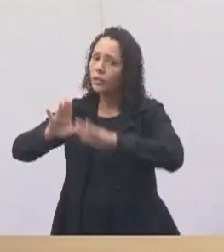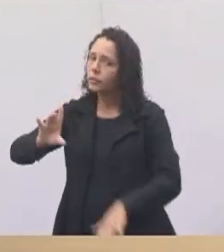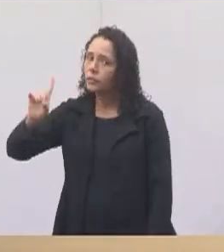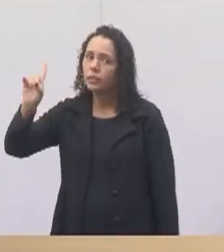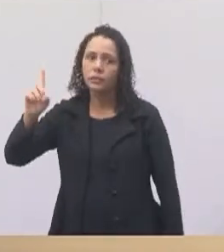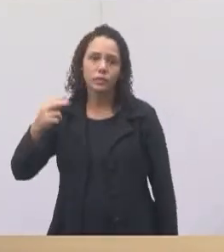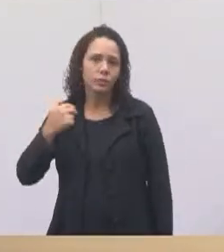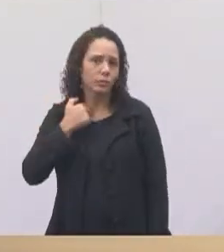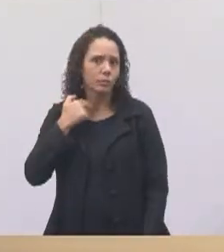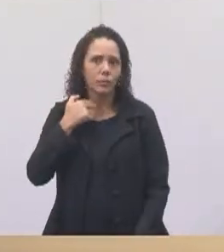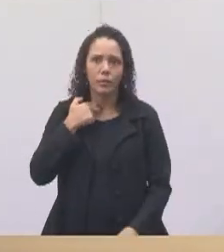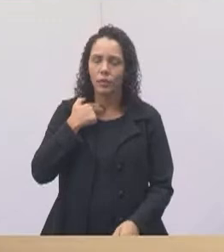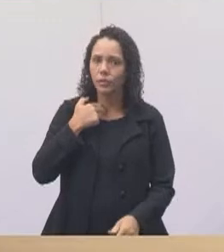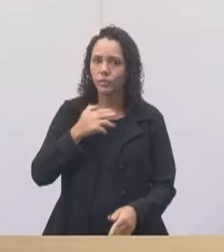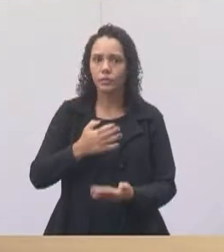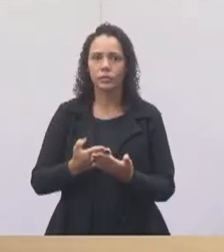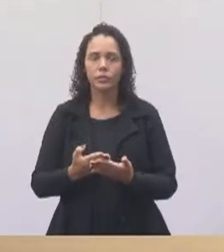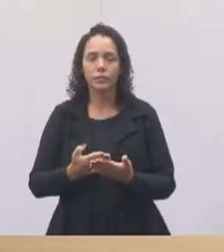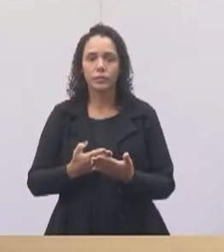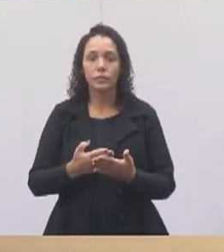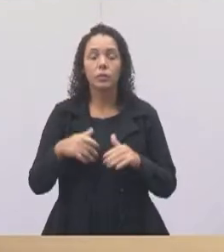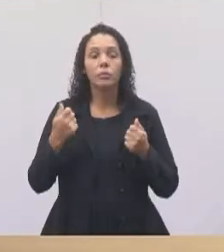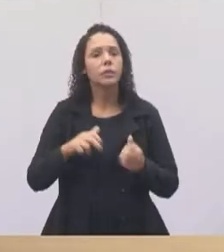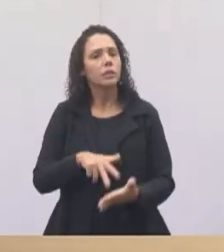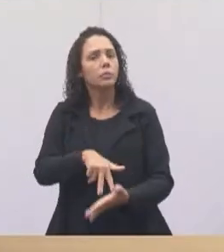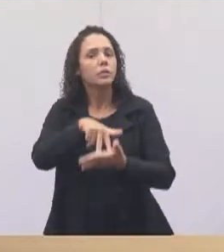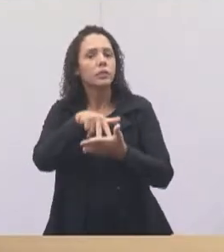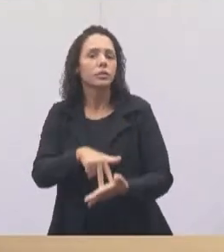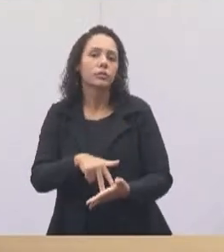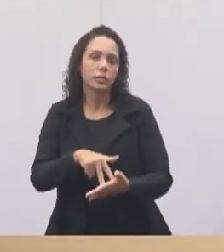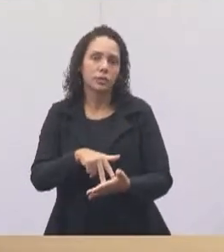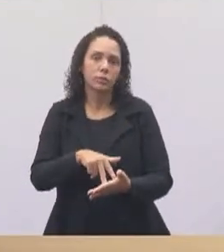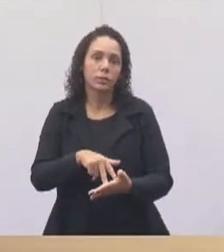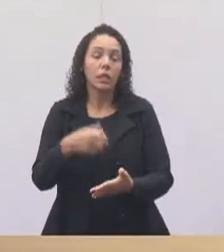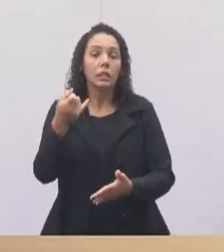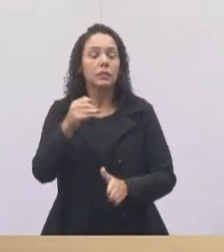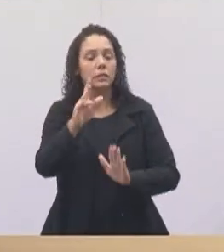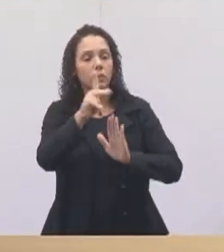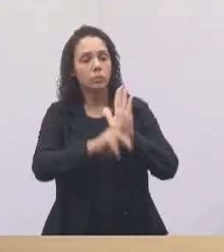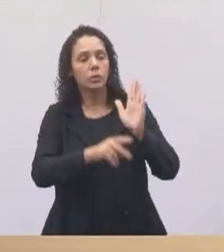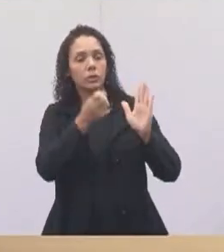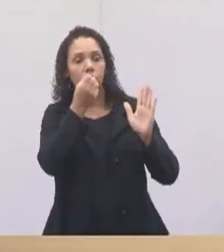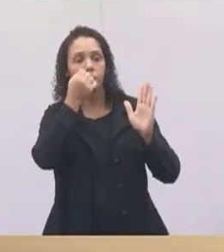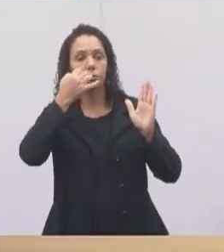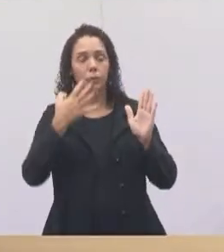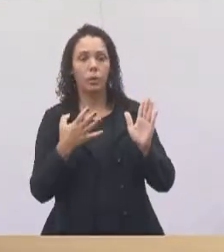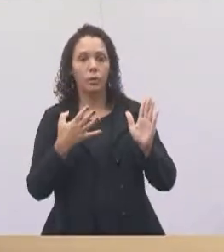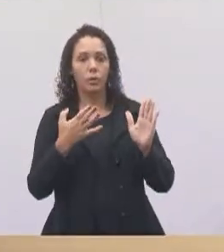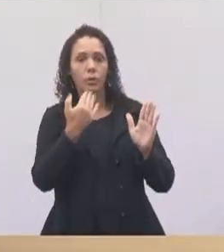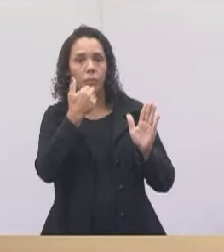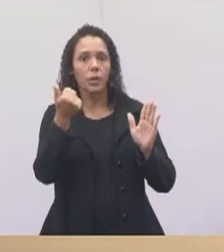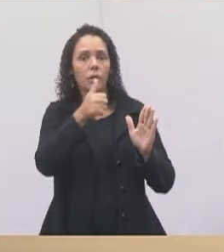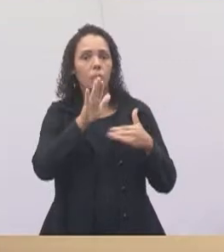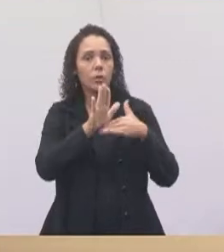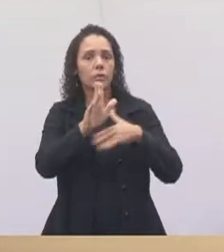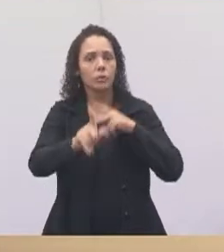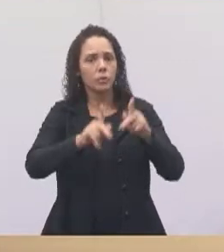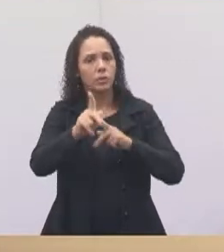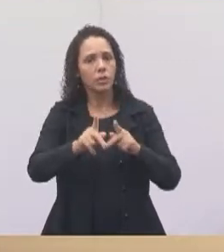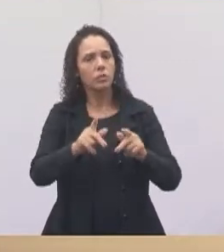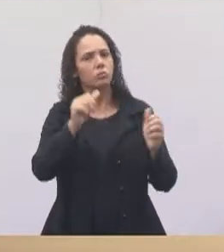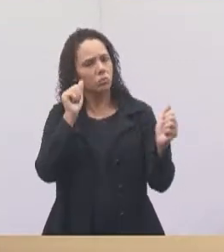aqui, eu quero afirmar o meu compromisso com o povo e com a população. Se o projeto é bom, Se o projeto é melhor para a população, estamos